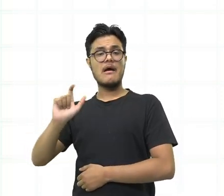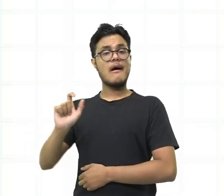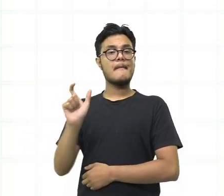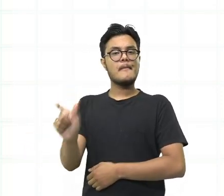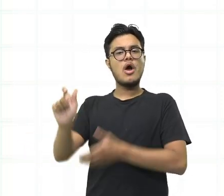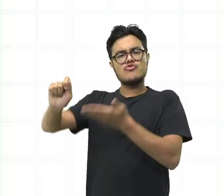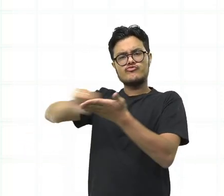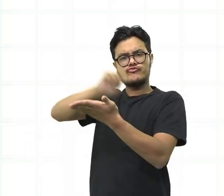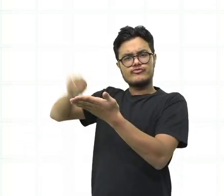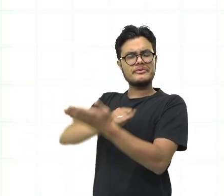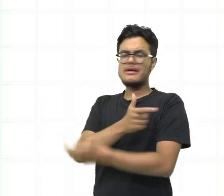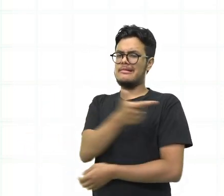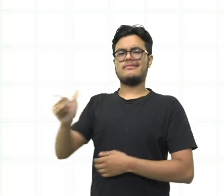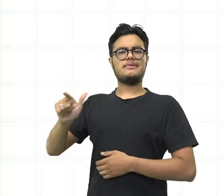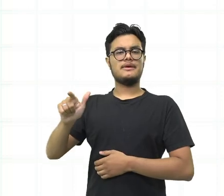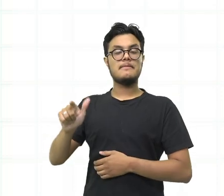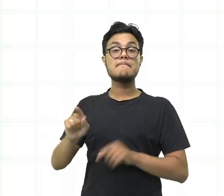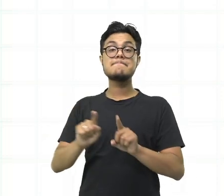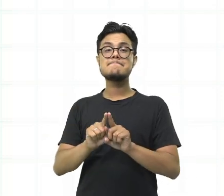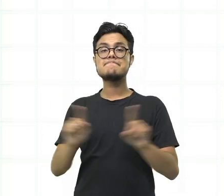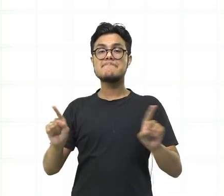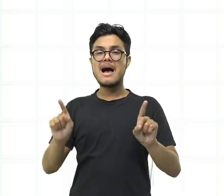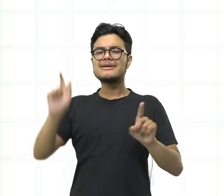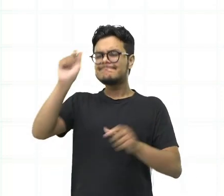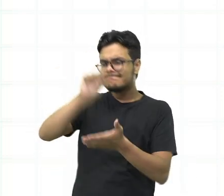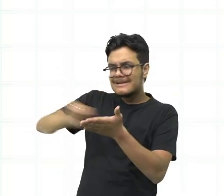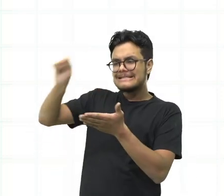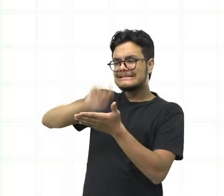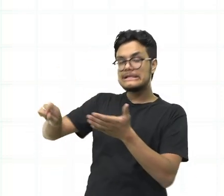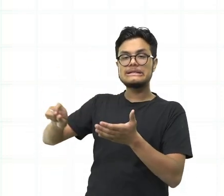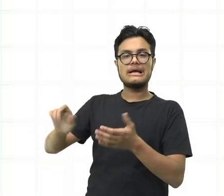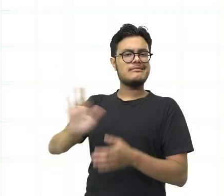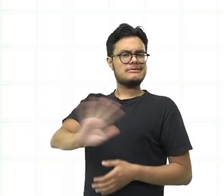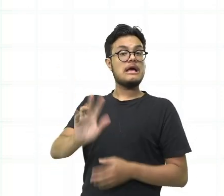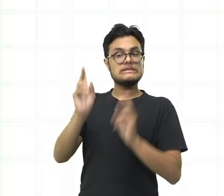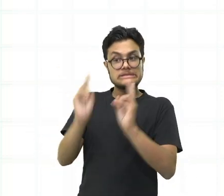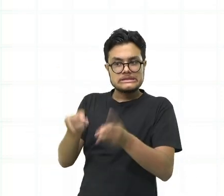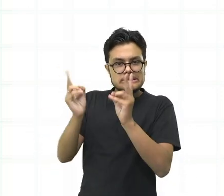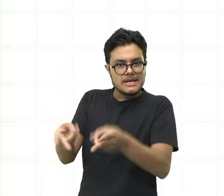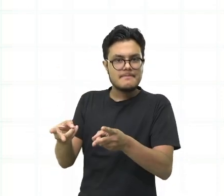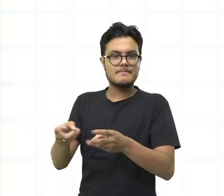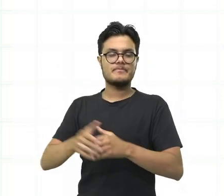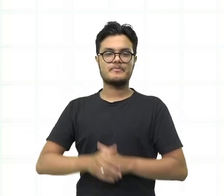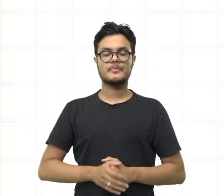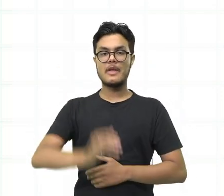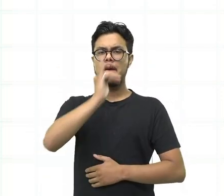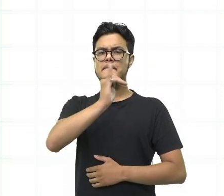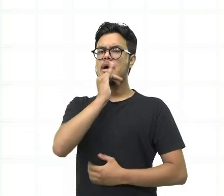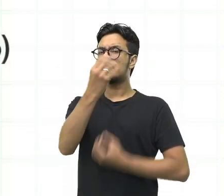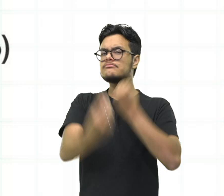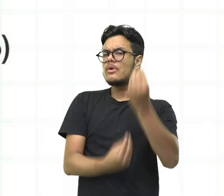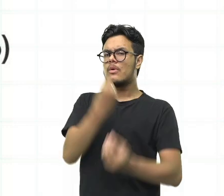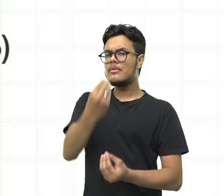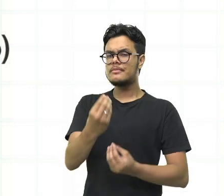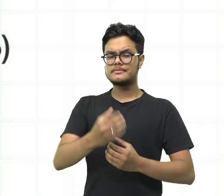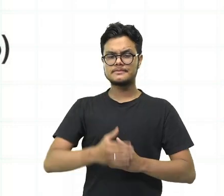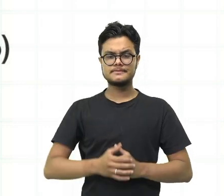sua forma. Ou seja, na escrita. Lá, vou até voltar aqui, vamos voltar.